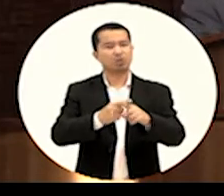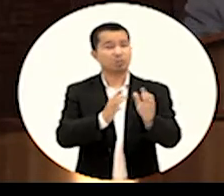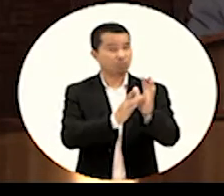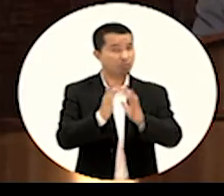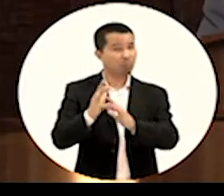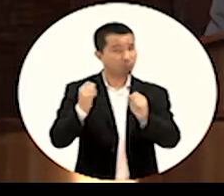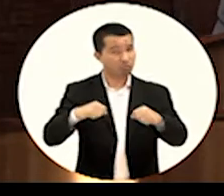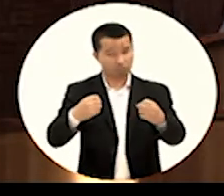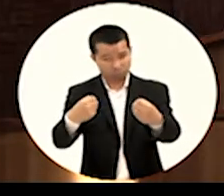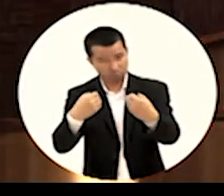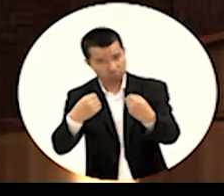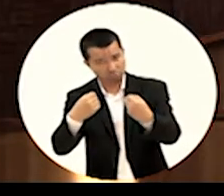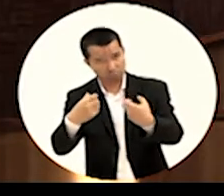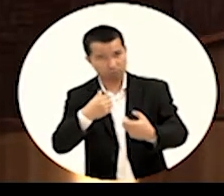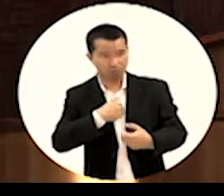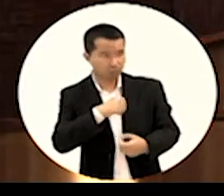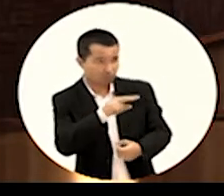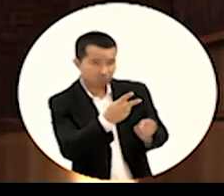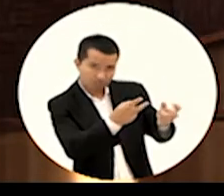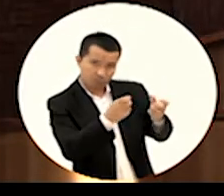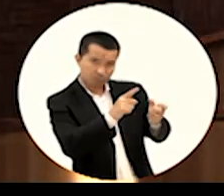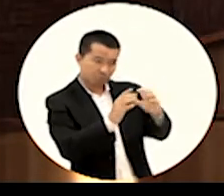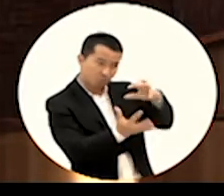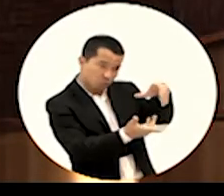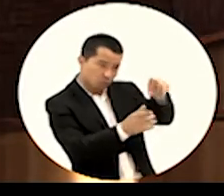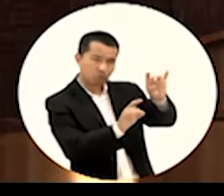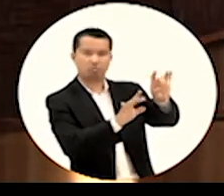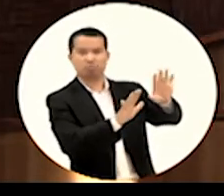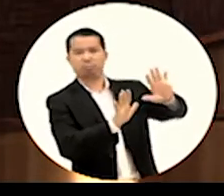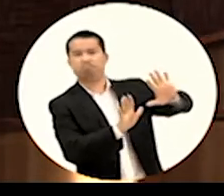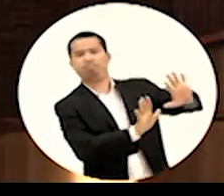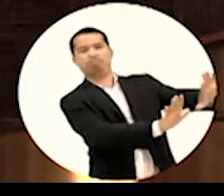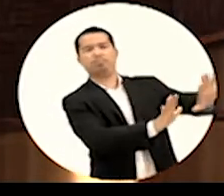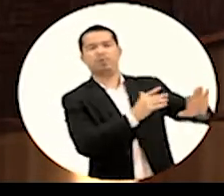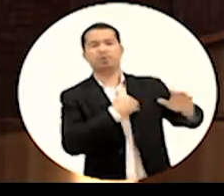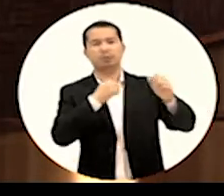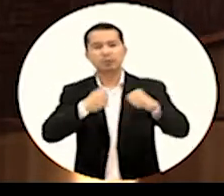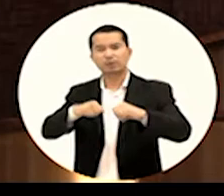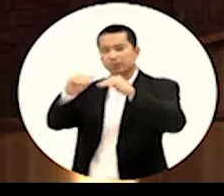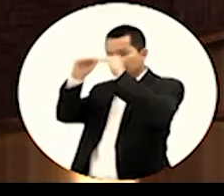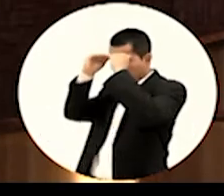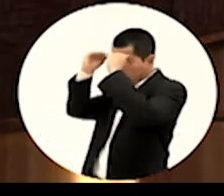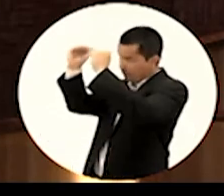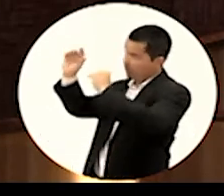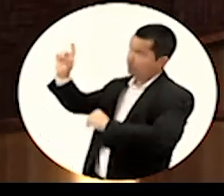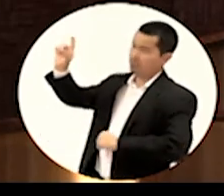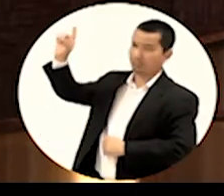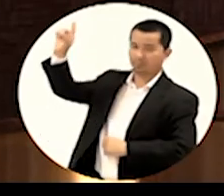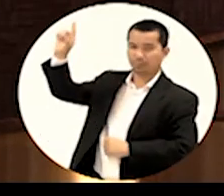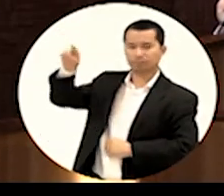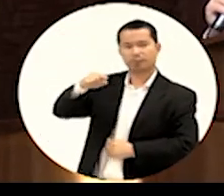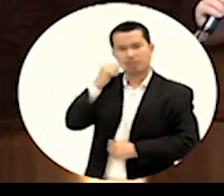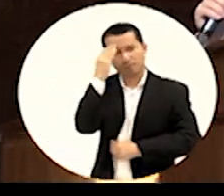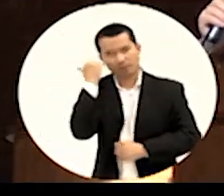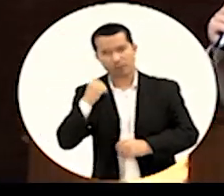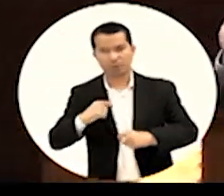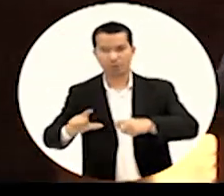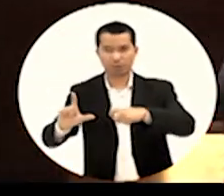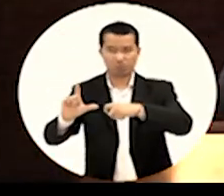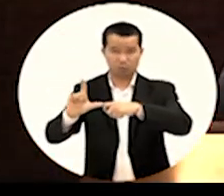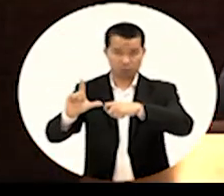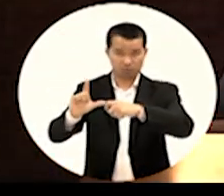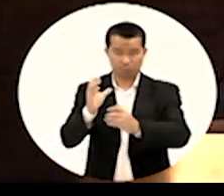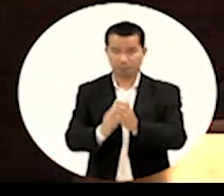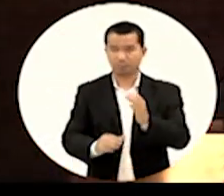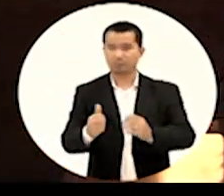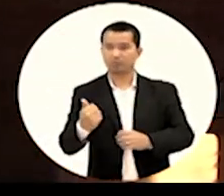mestre e eu sou discípulo, sem que eu tenha que aprender renúncia. É interessante que Jesus vai ensinar